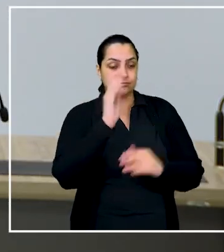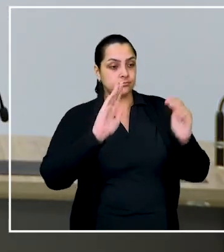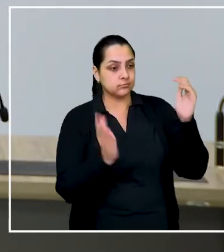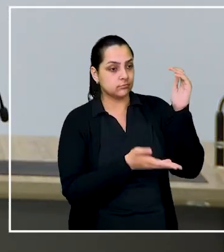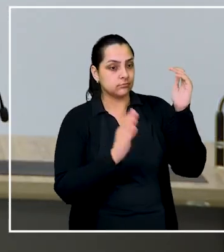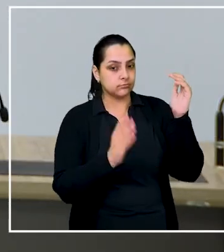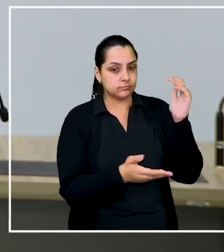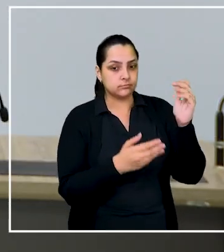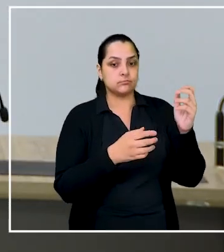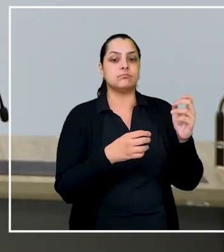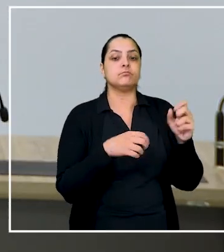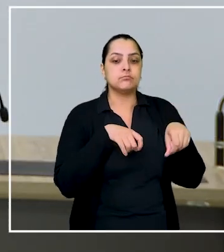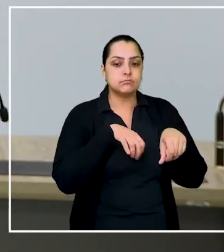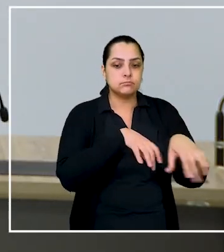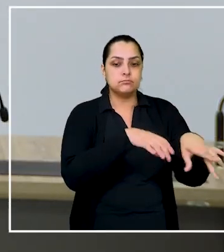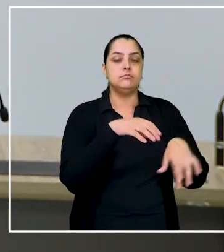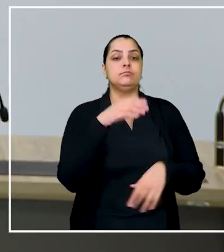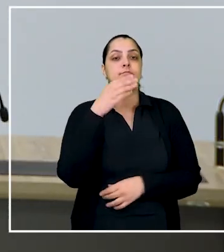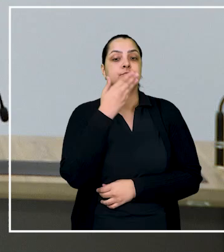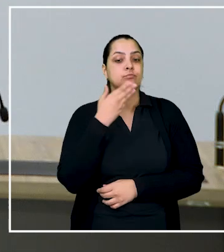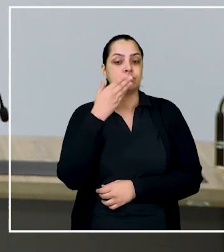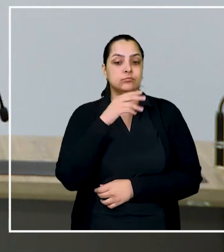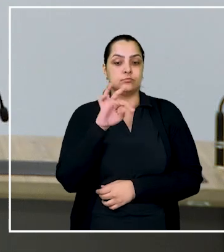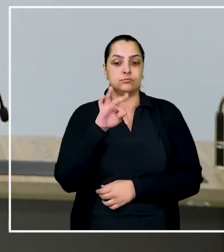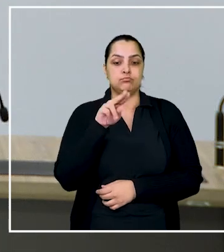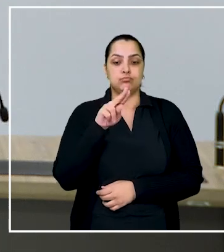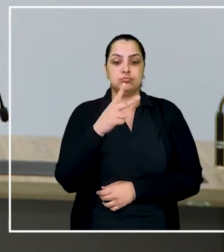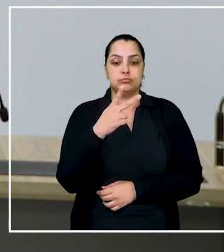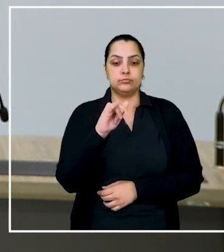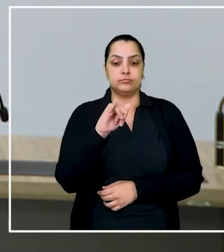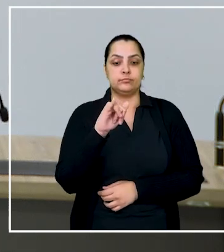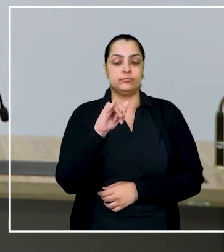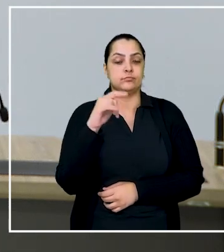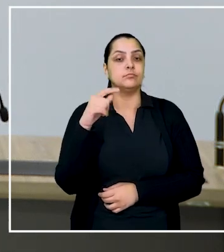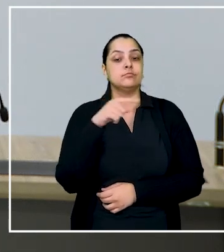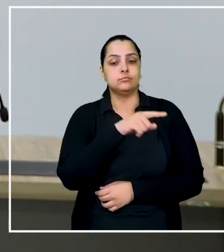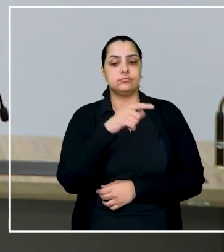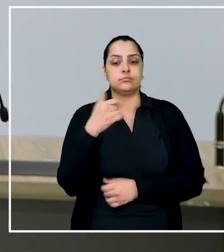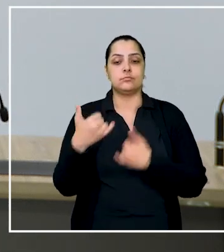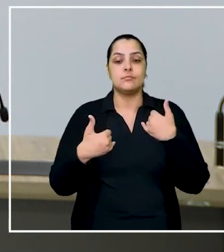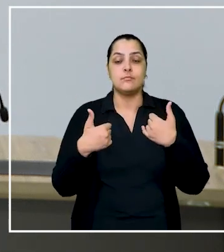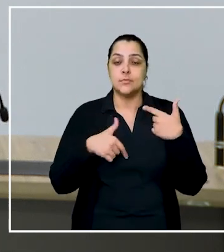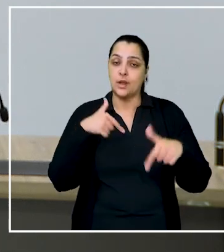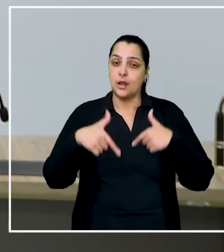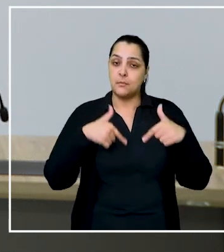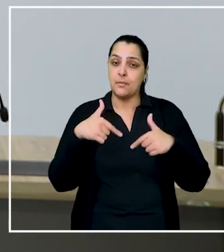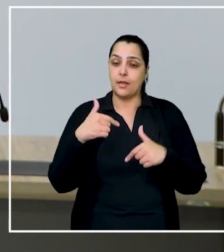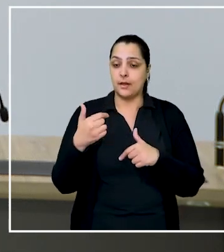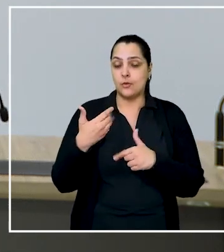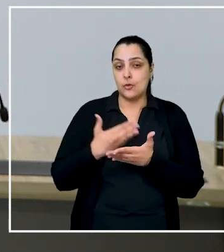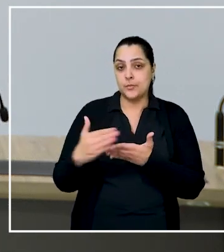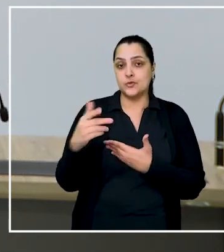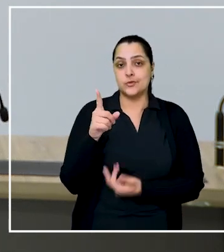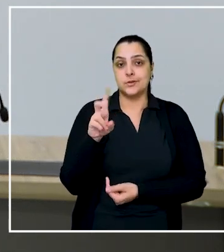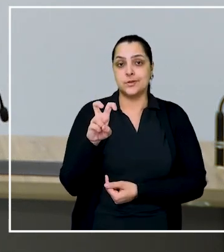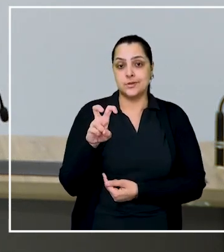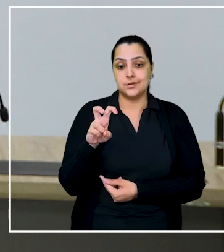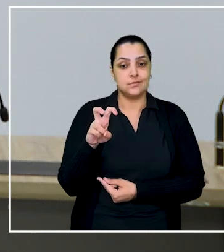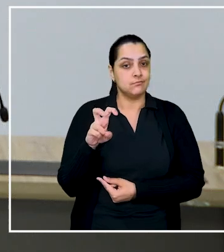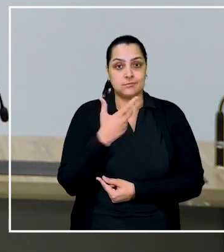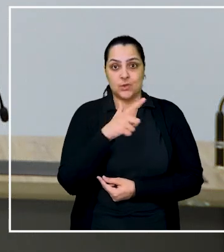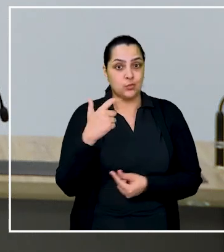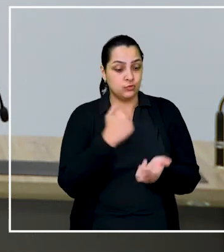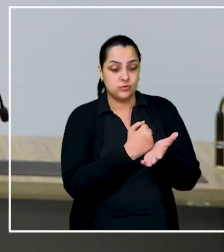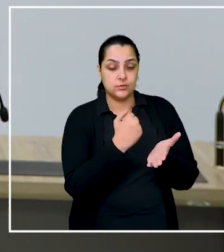o corte de mudas e plantava cana-de-açúcar em uma área rural de Tupi Paulista. O jovem alegou que desde os 15 anos trabalhava no